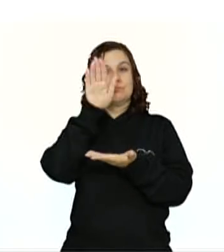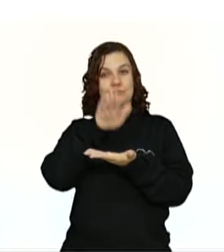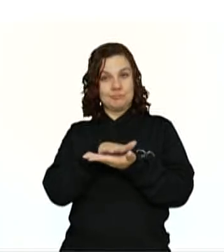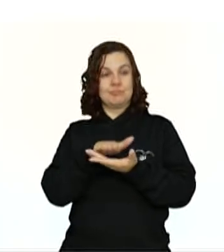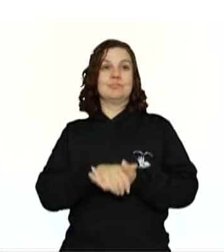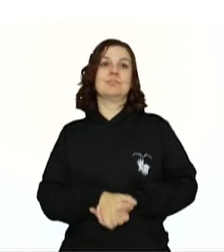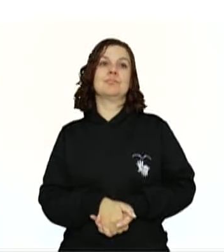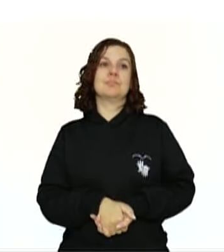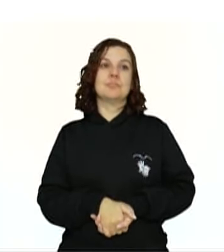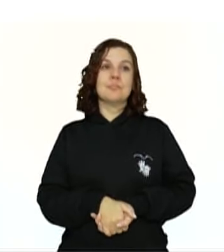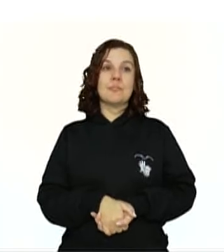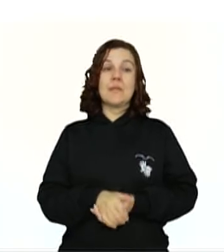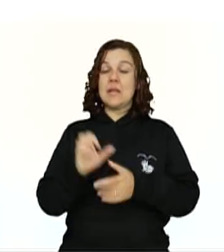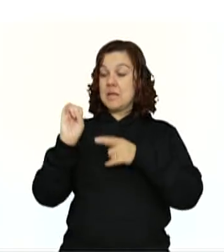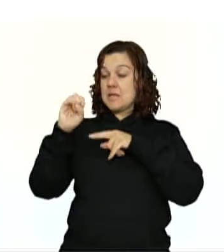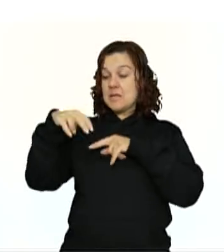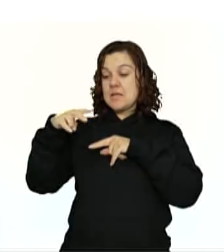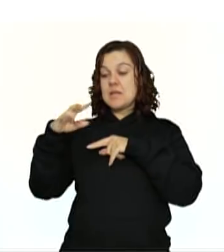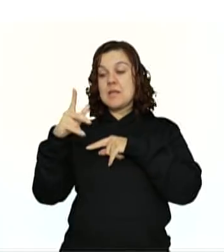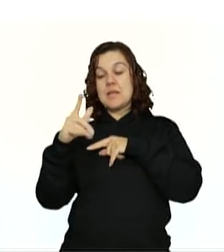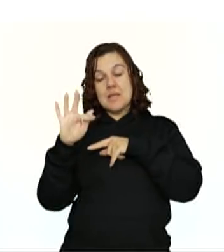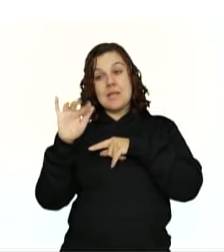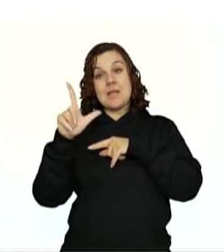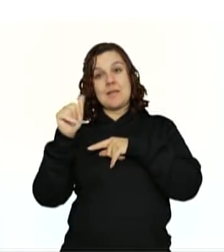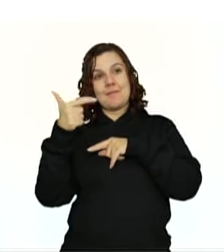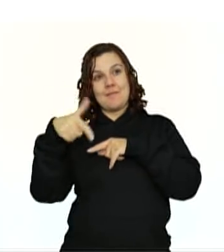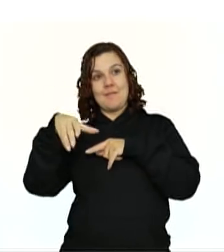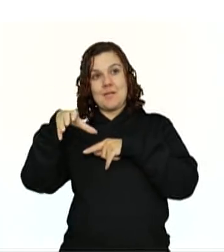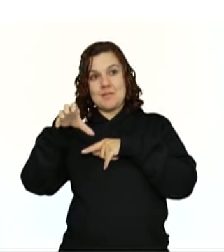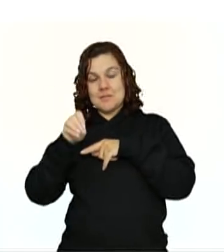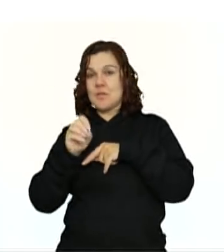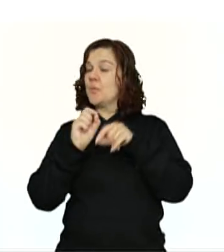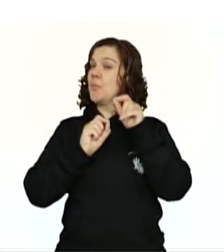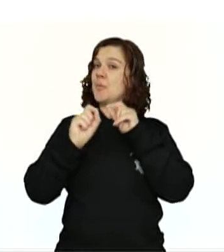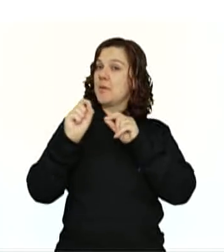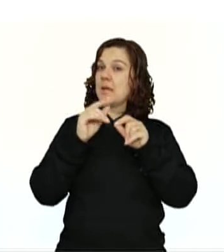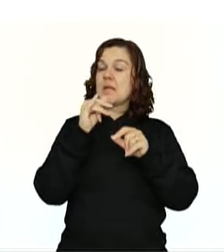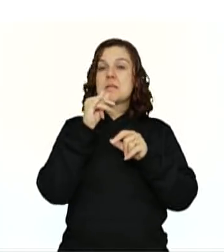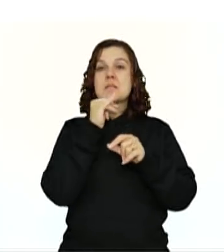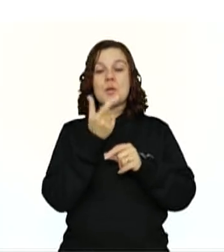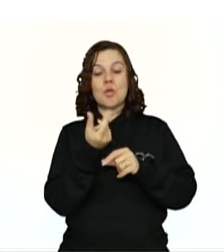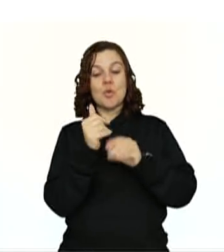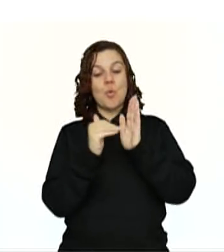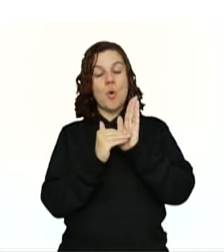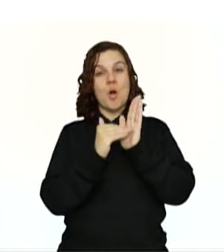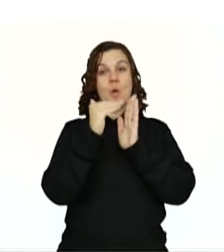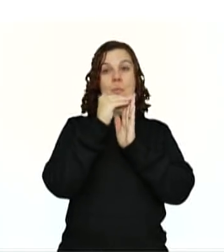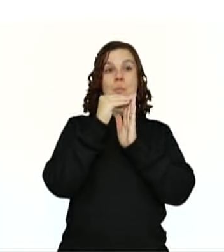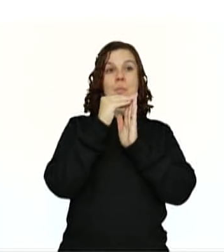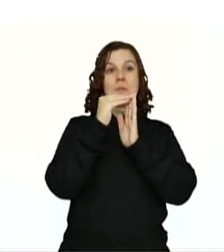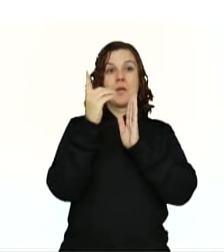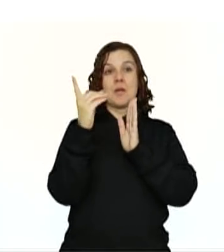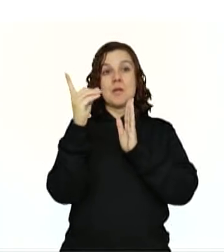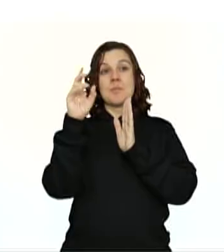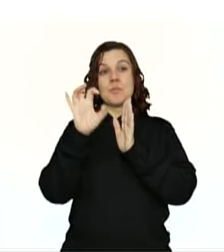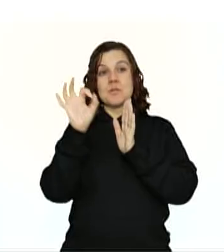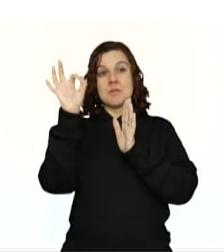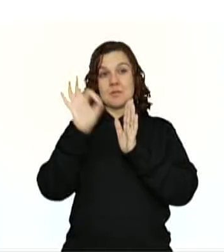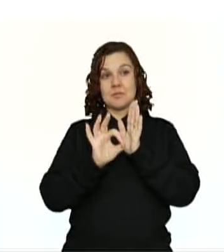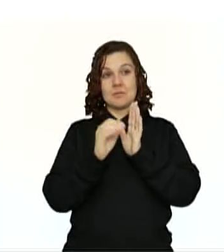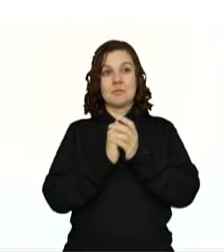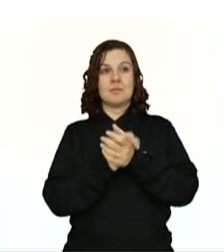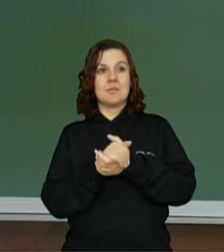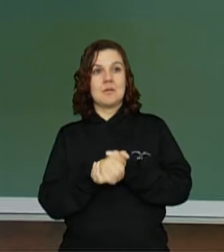infração. E inflação se refere, então, um aumento de quase